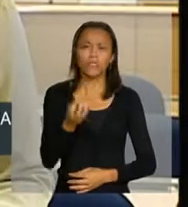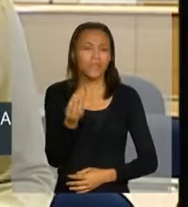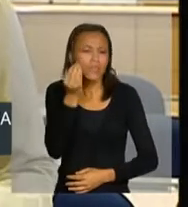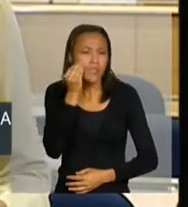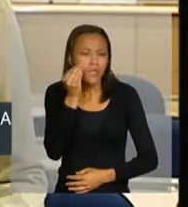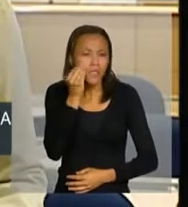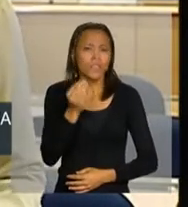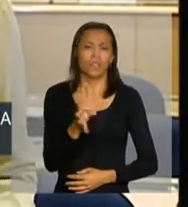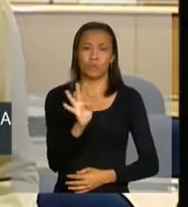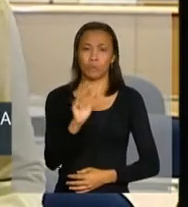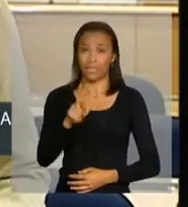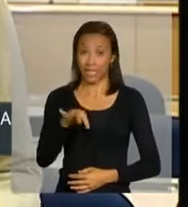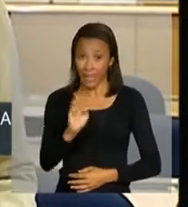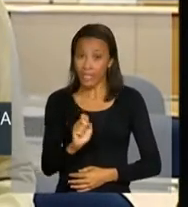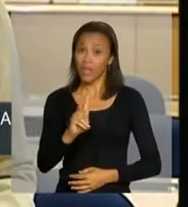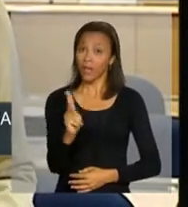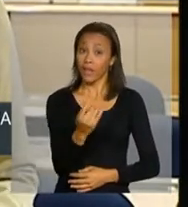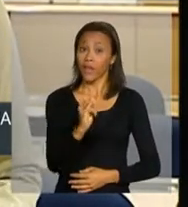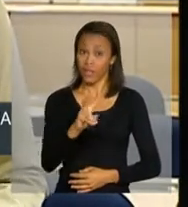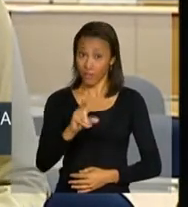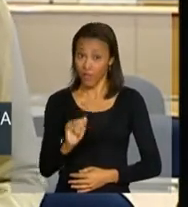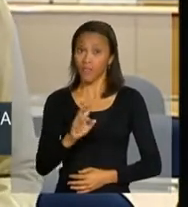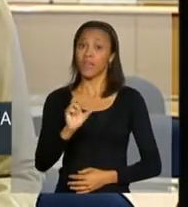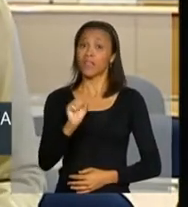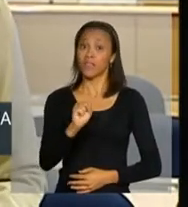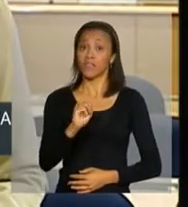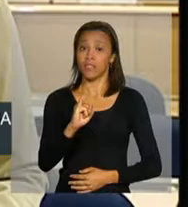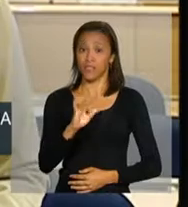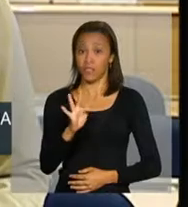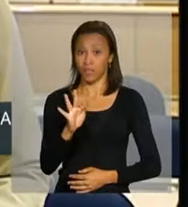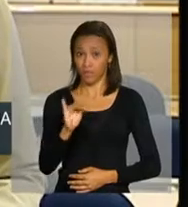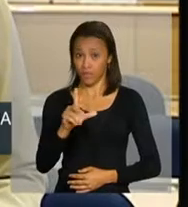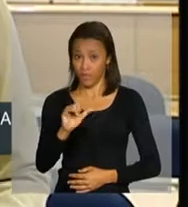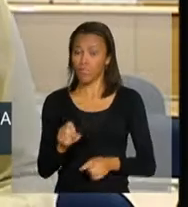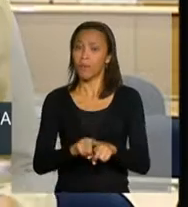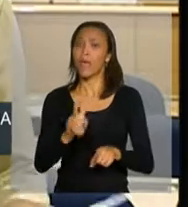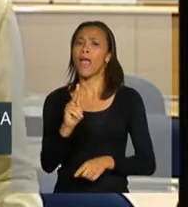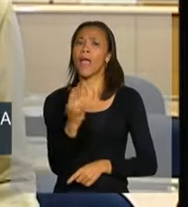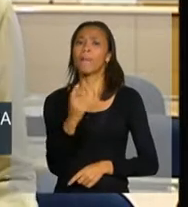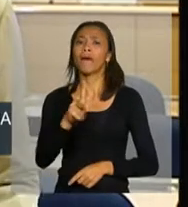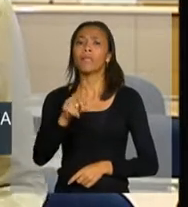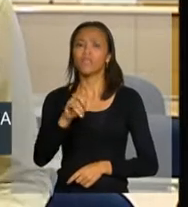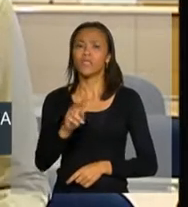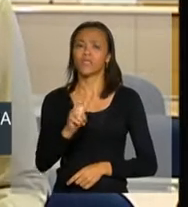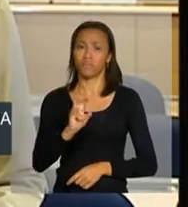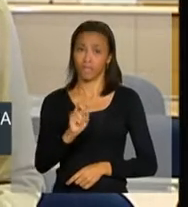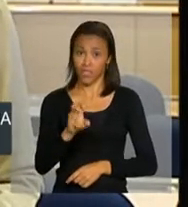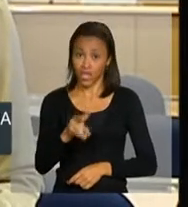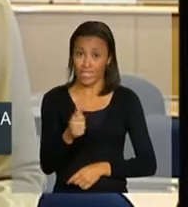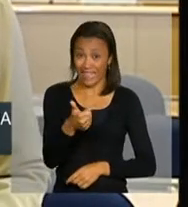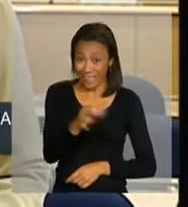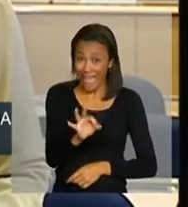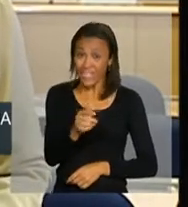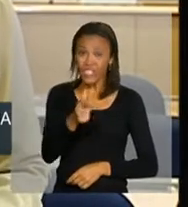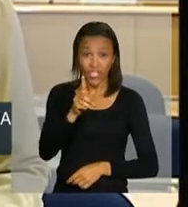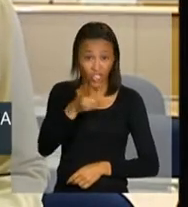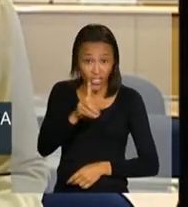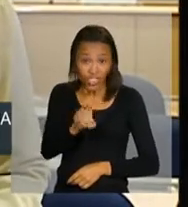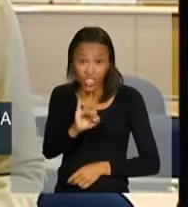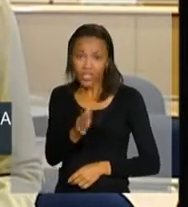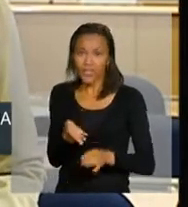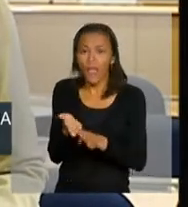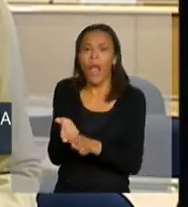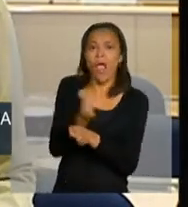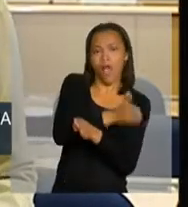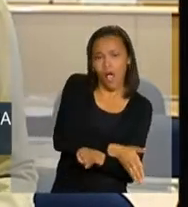do HIV Aids sífilis e hepatites virais durante os 10 dias que antecedem o dia